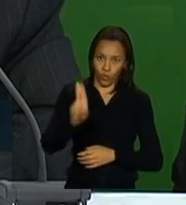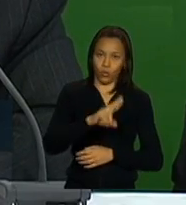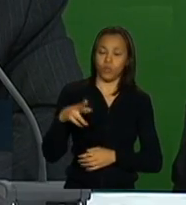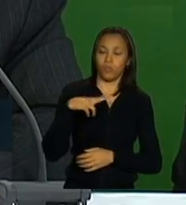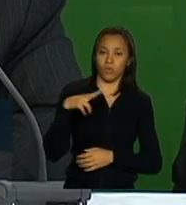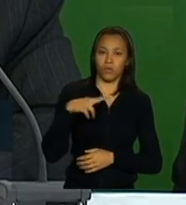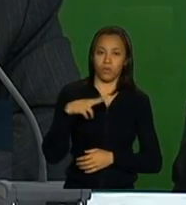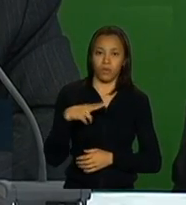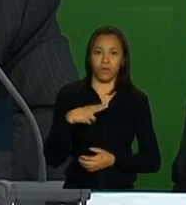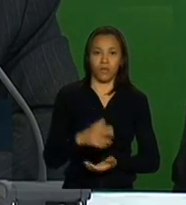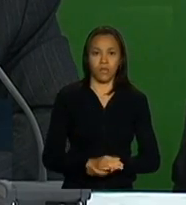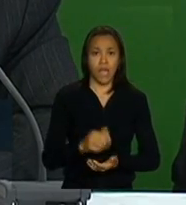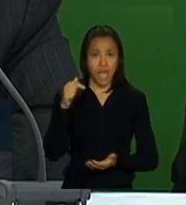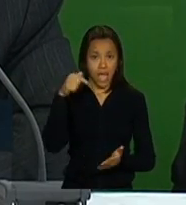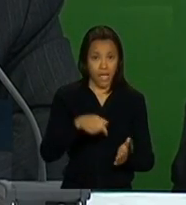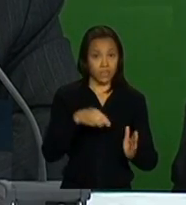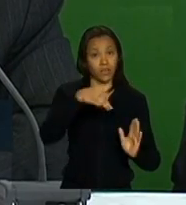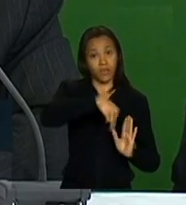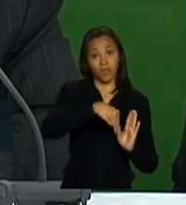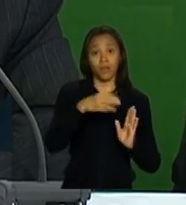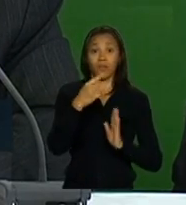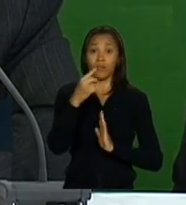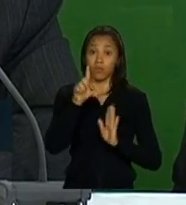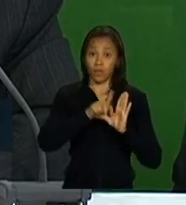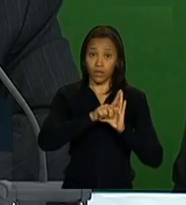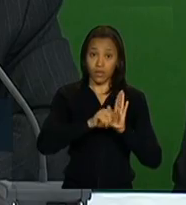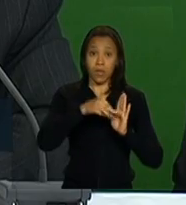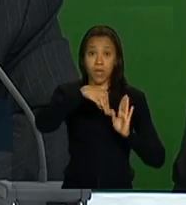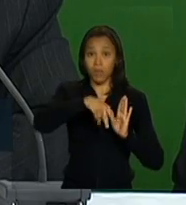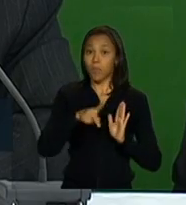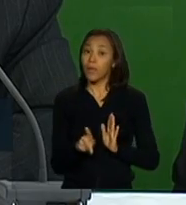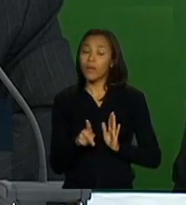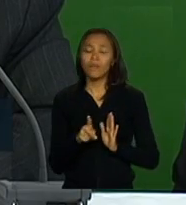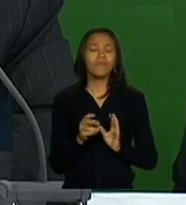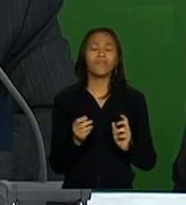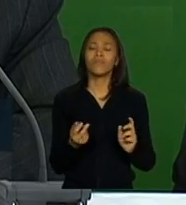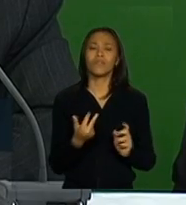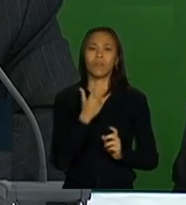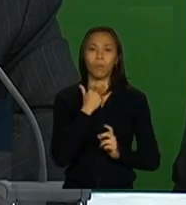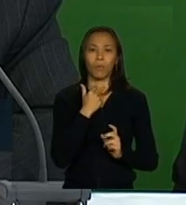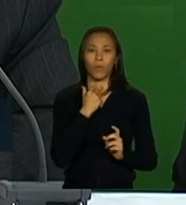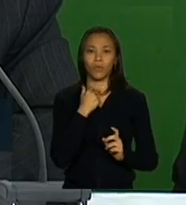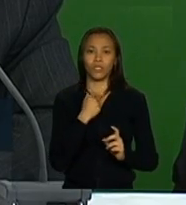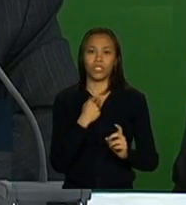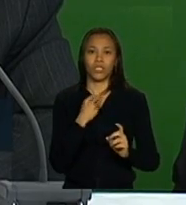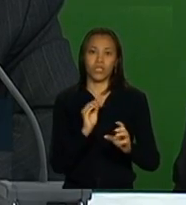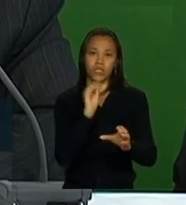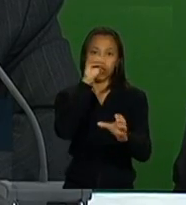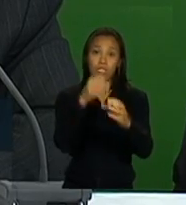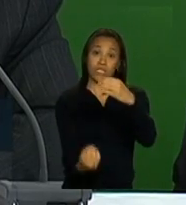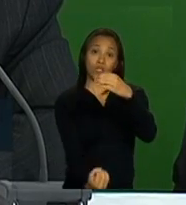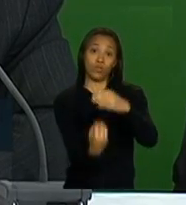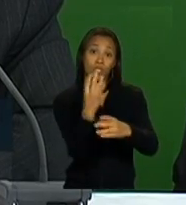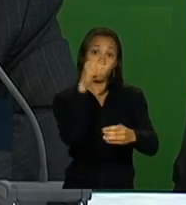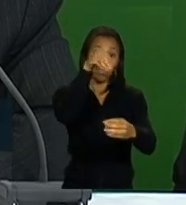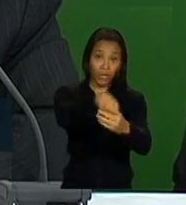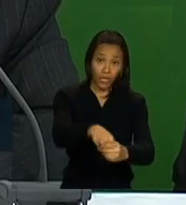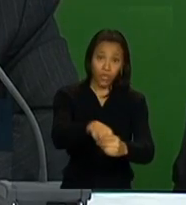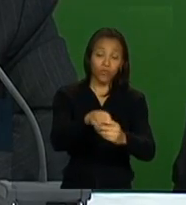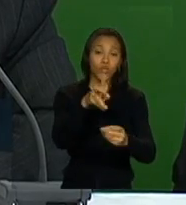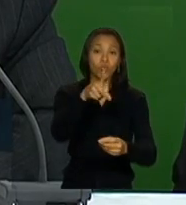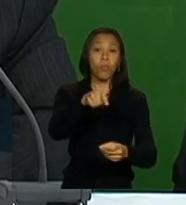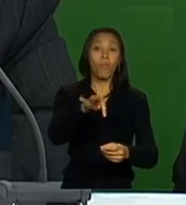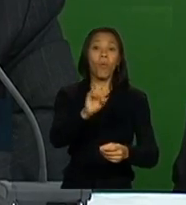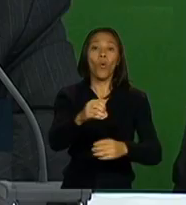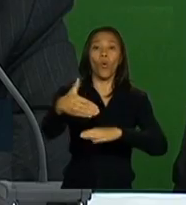a partir dessa medida provisória, ele não pode ser mais instalado dentro de porto organizado, dentro da poligonal do porto